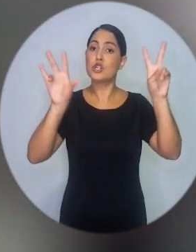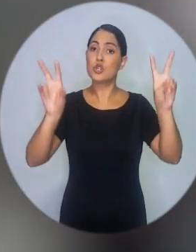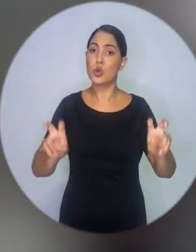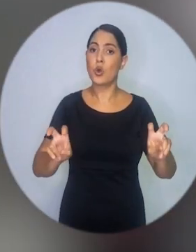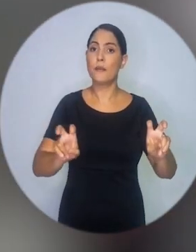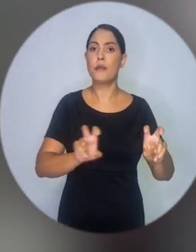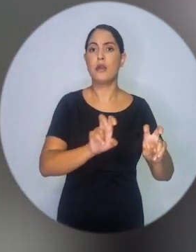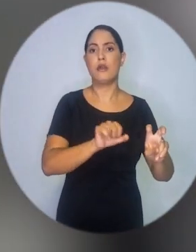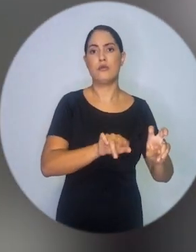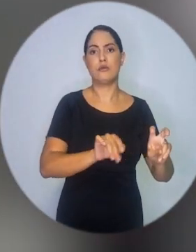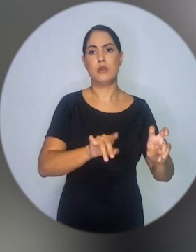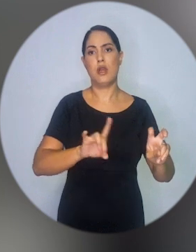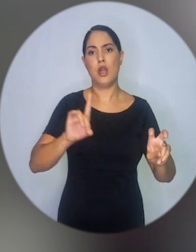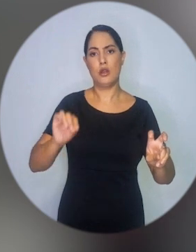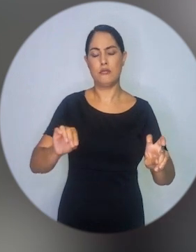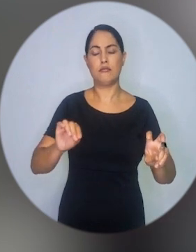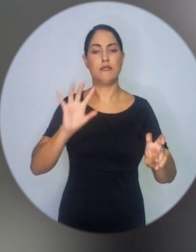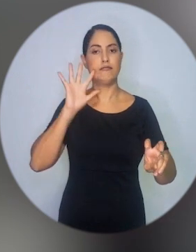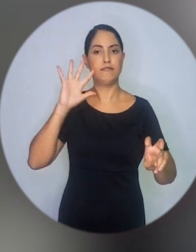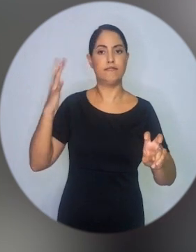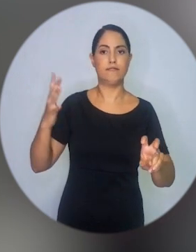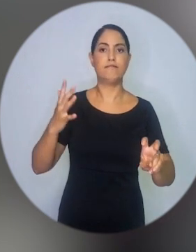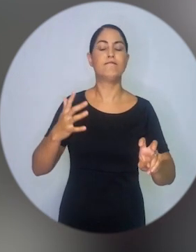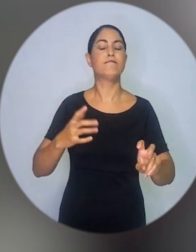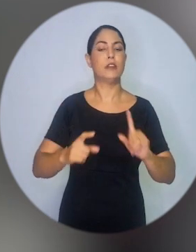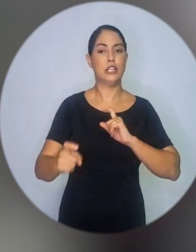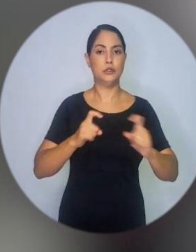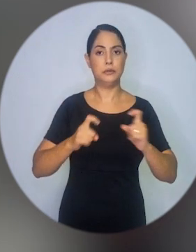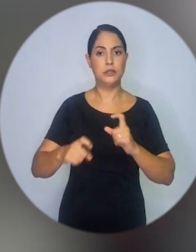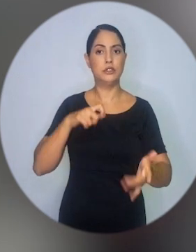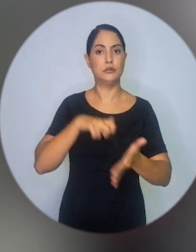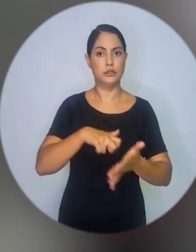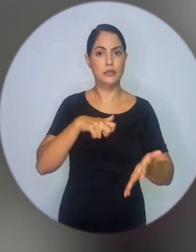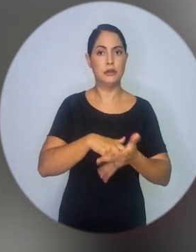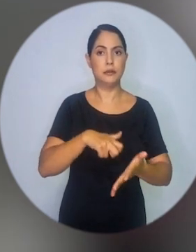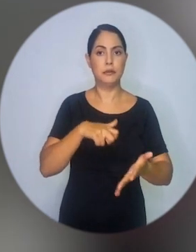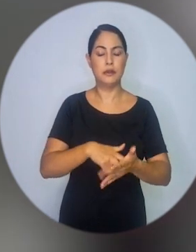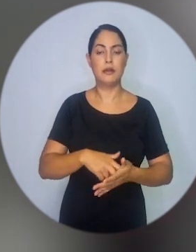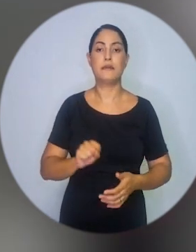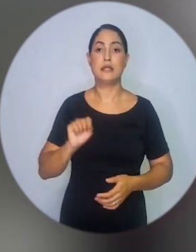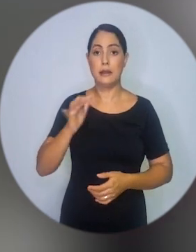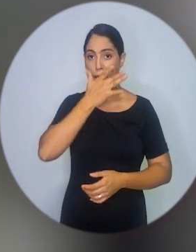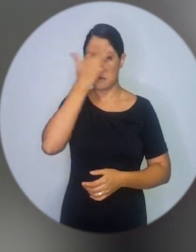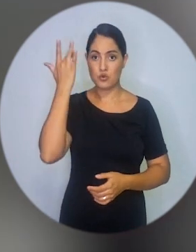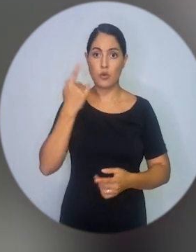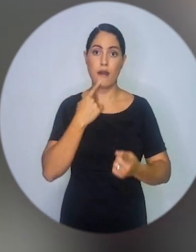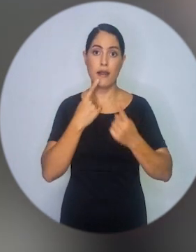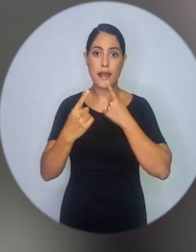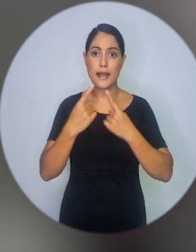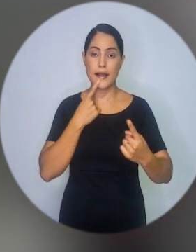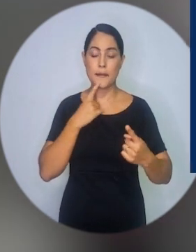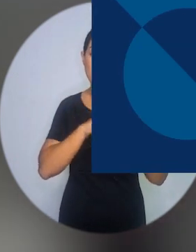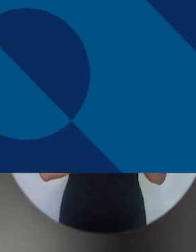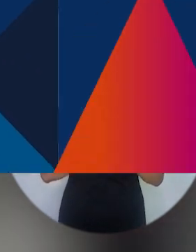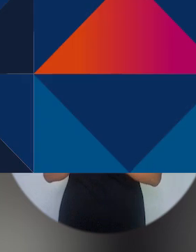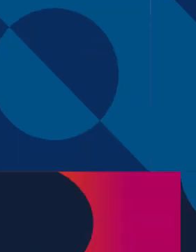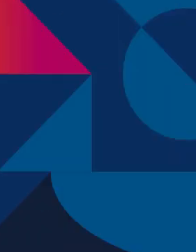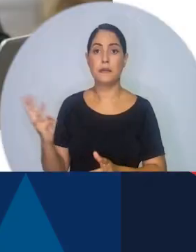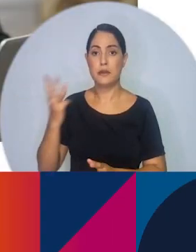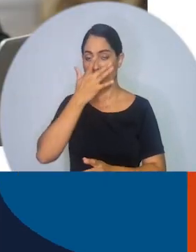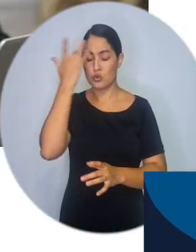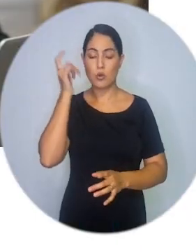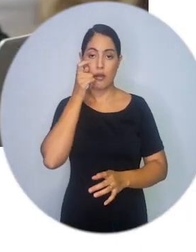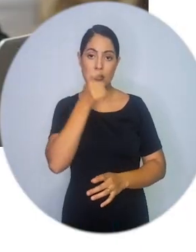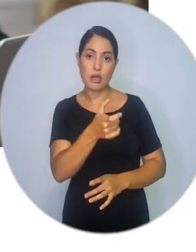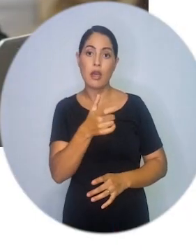de enunciado, processo administrativo disciplinar, vedação da intervenção do noticiante ou do reclamante como terceiro